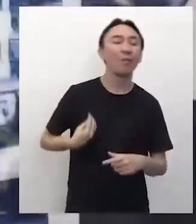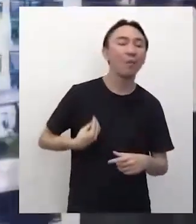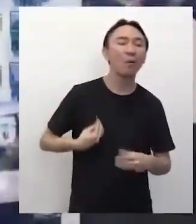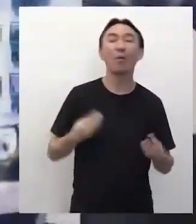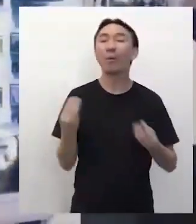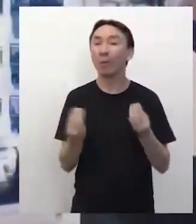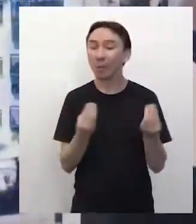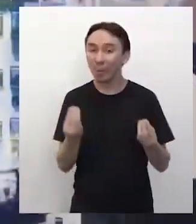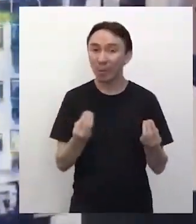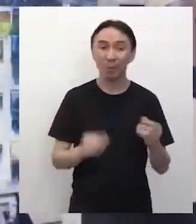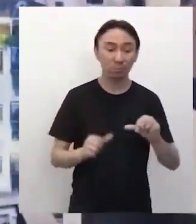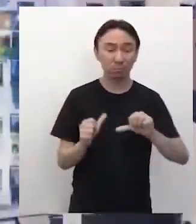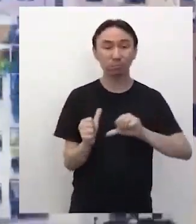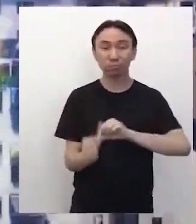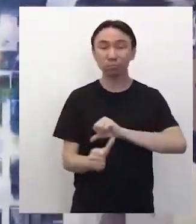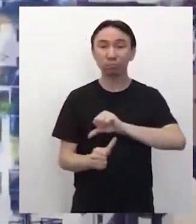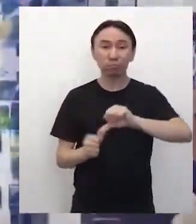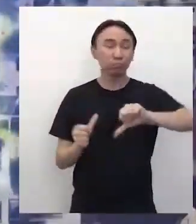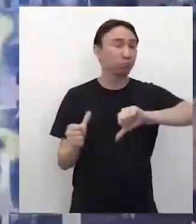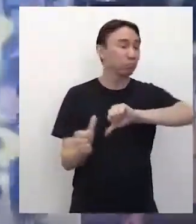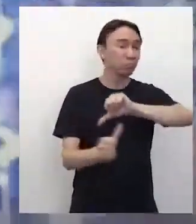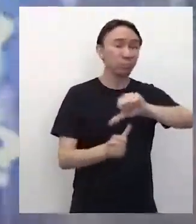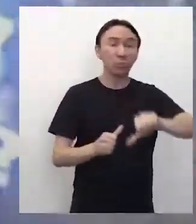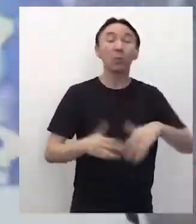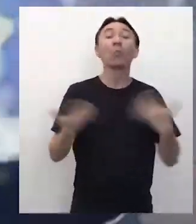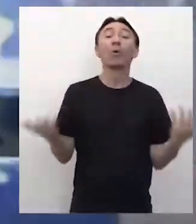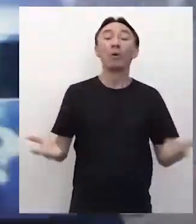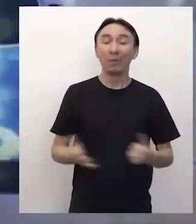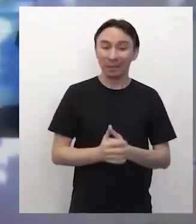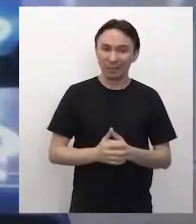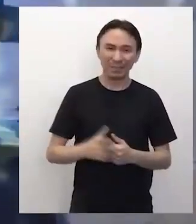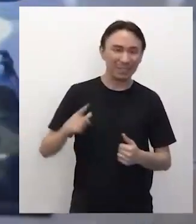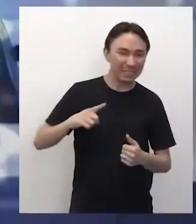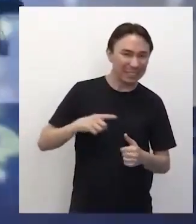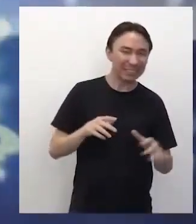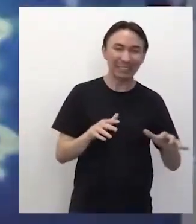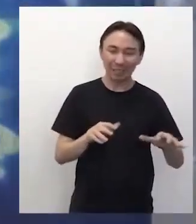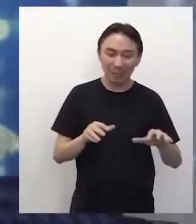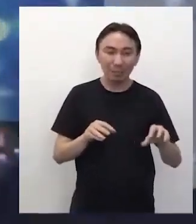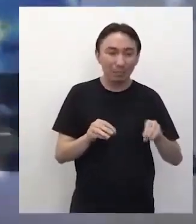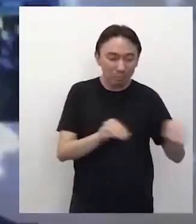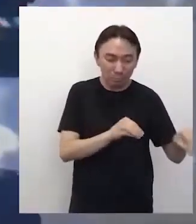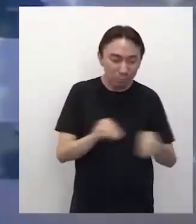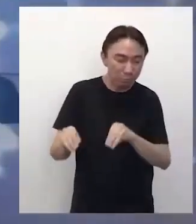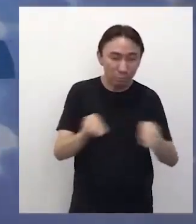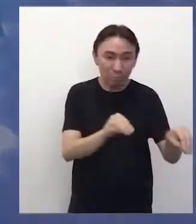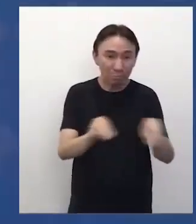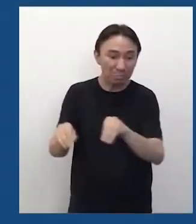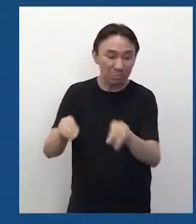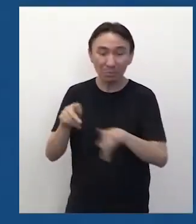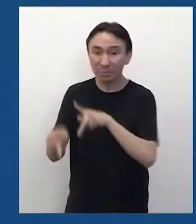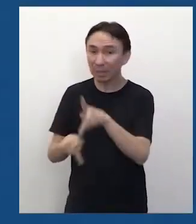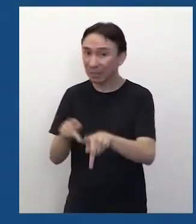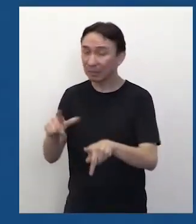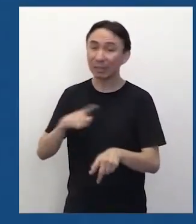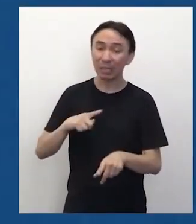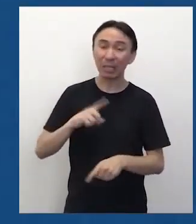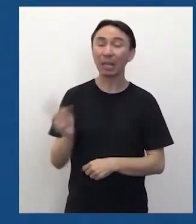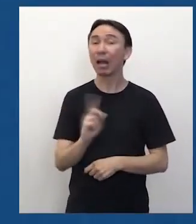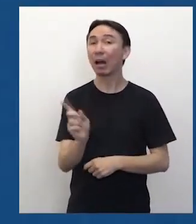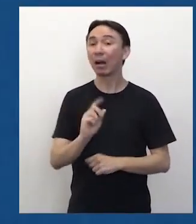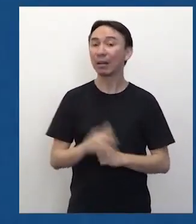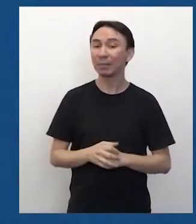Que mudanças aconteceram nas cidades? Houve grandes movimentos de população de uma área para outra? Essas e